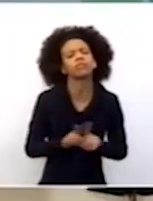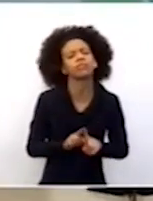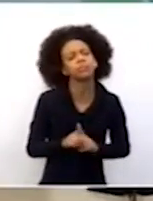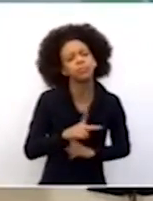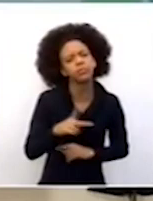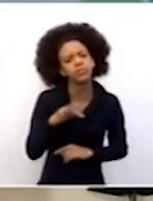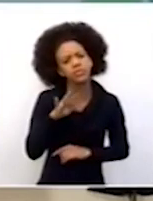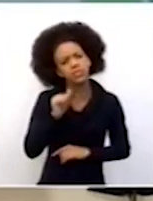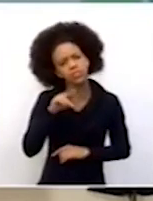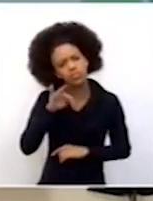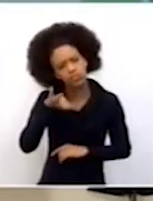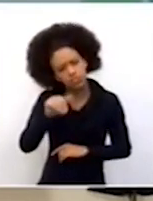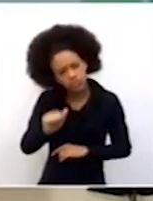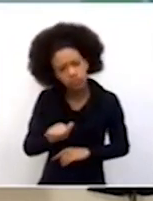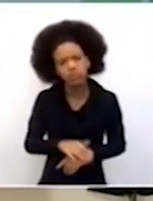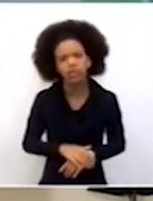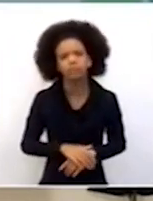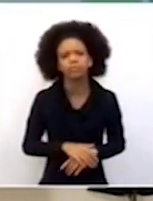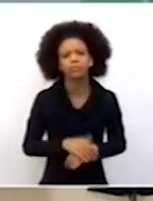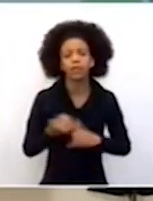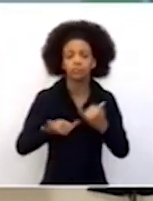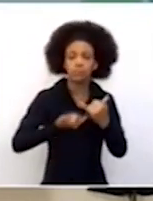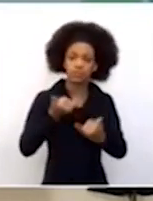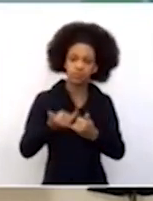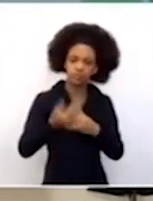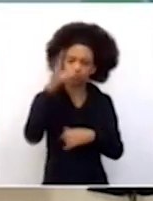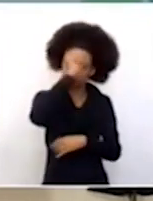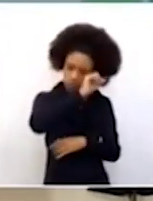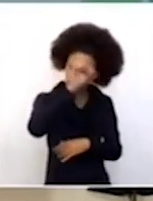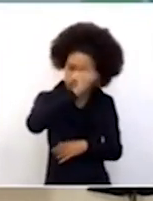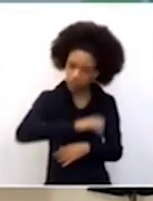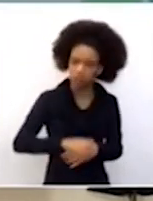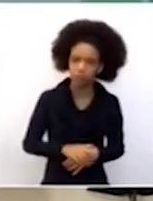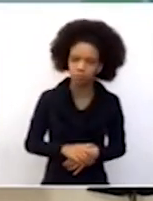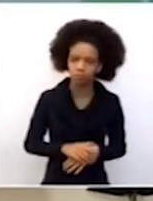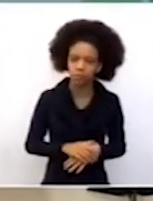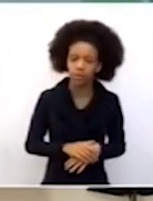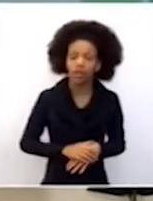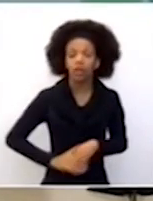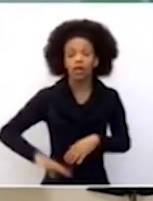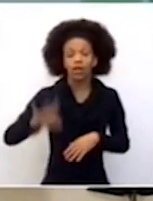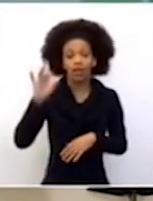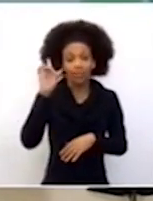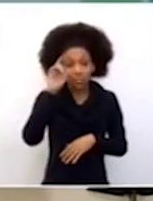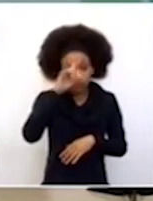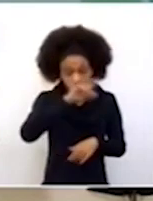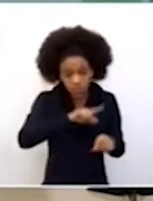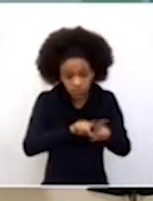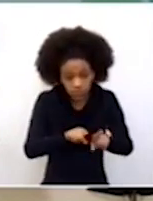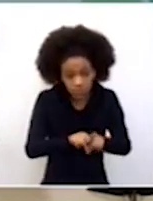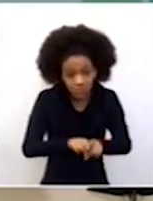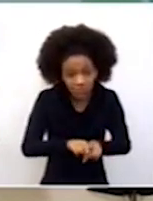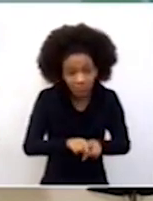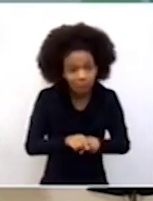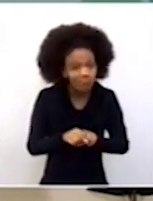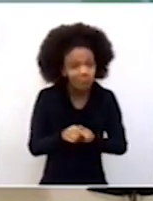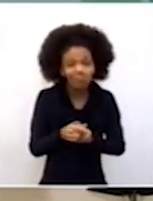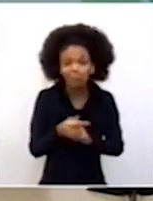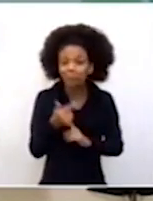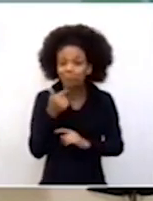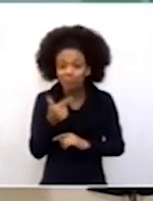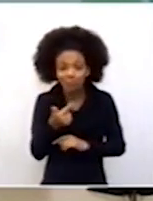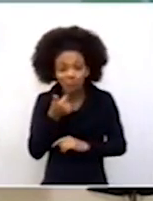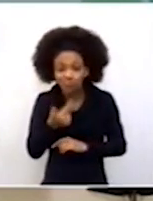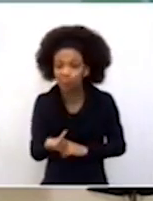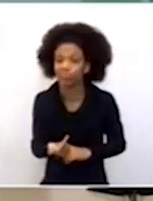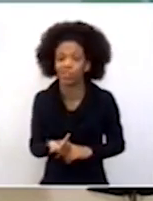jogos educacionais. Pro Alessandra colocou a dificuldade é não poder levantar questionamentos, né? Aqui